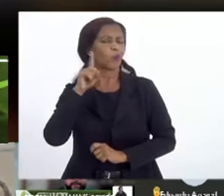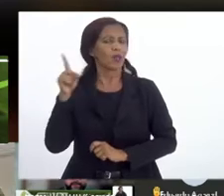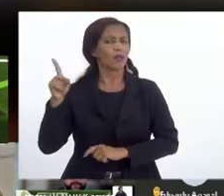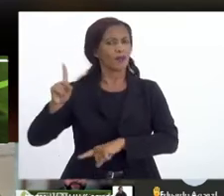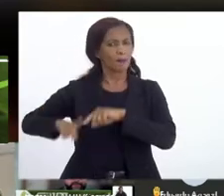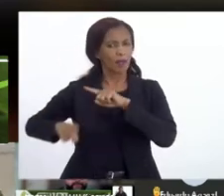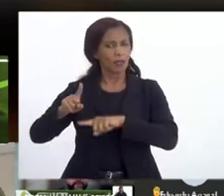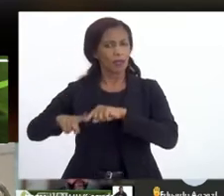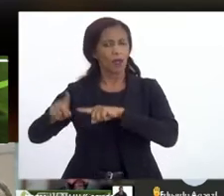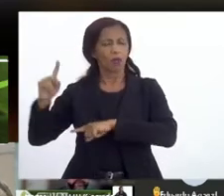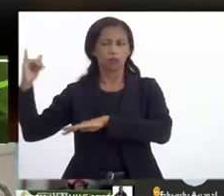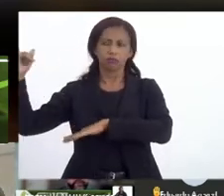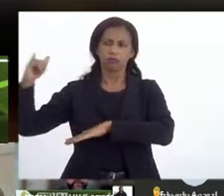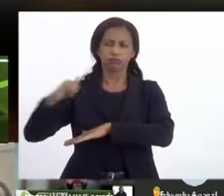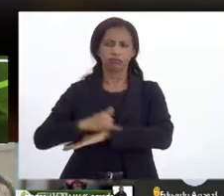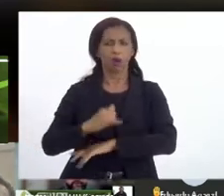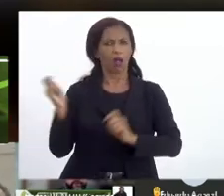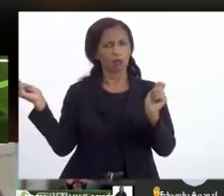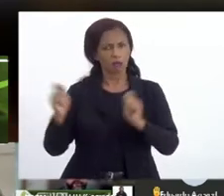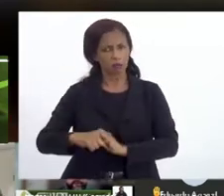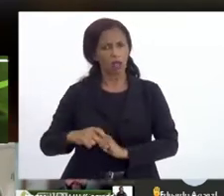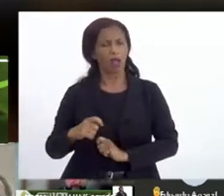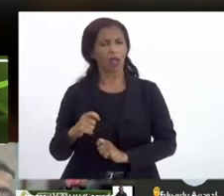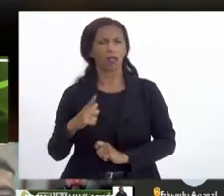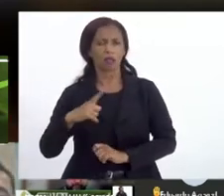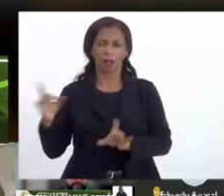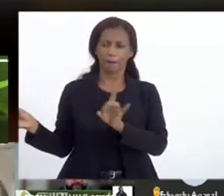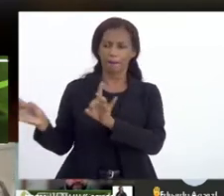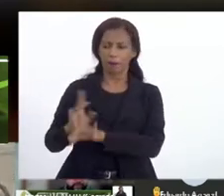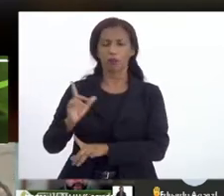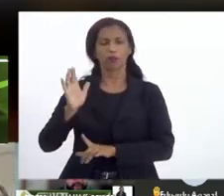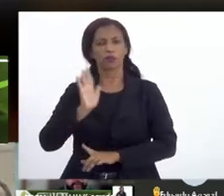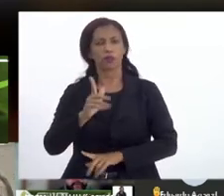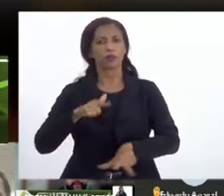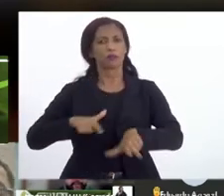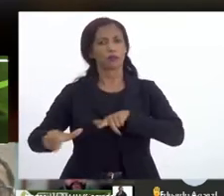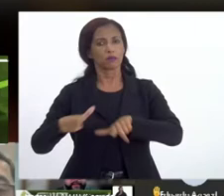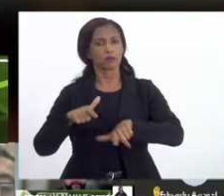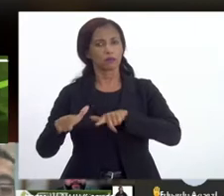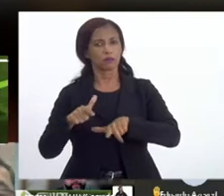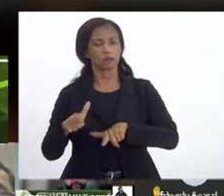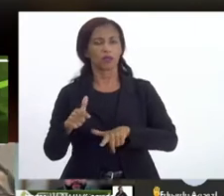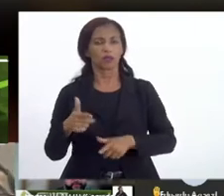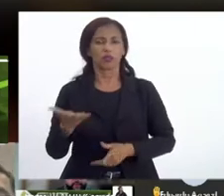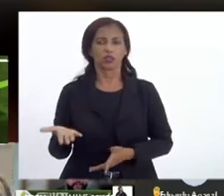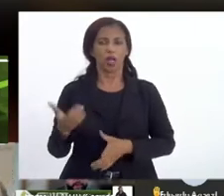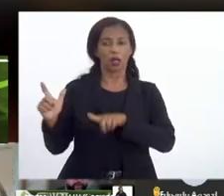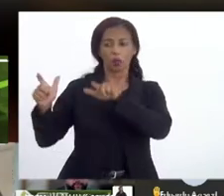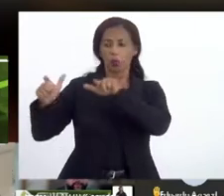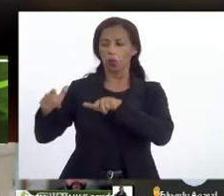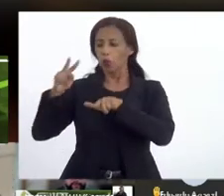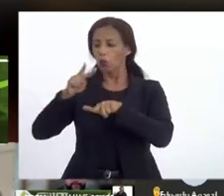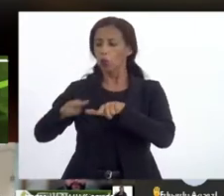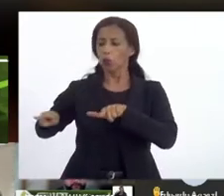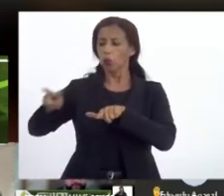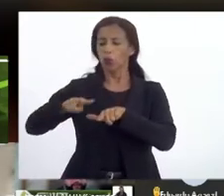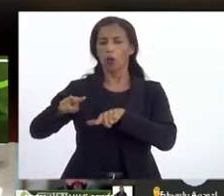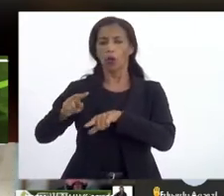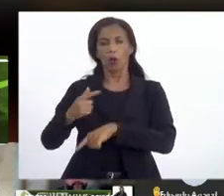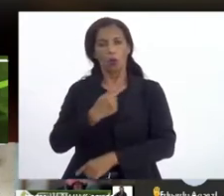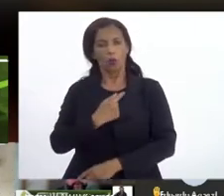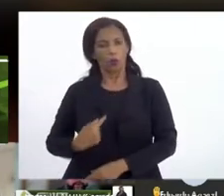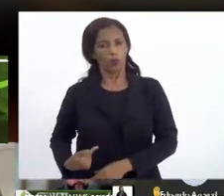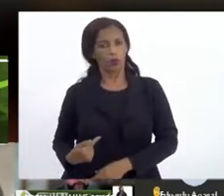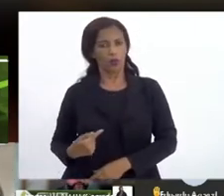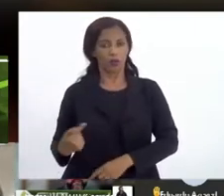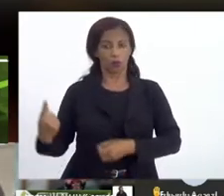a gente tem plena condição de atender. E já temos feito esse trabalho no ponto de vista local, com os